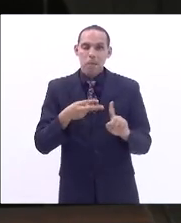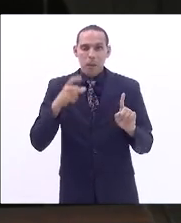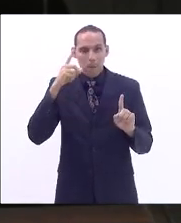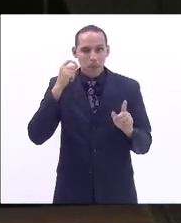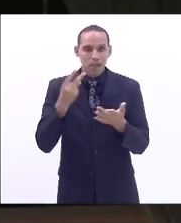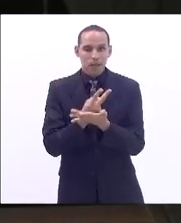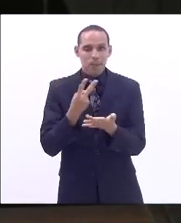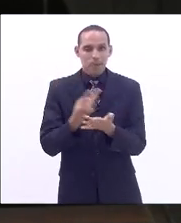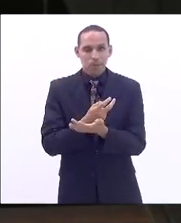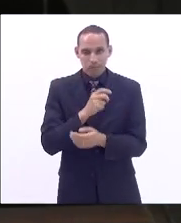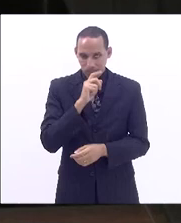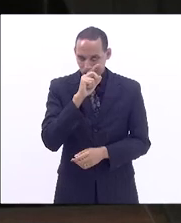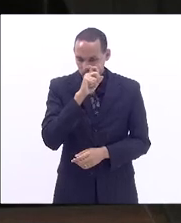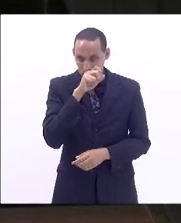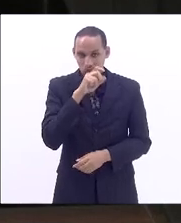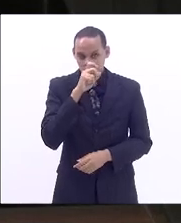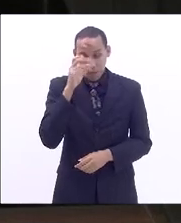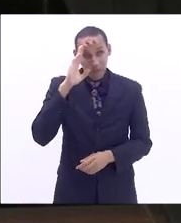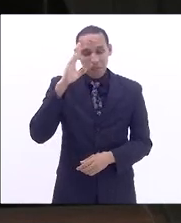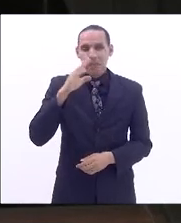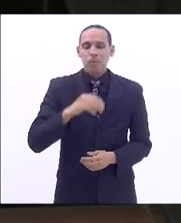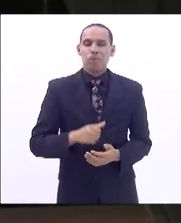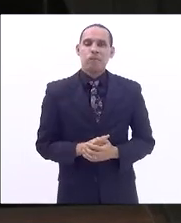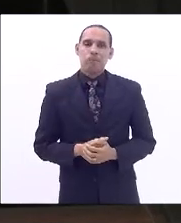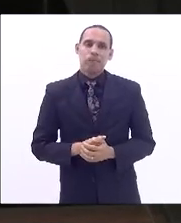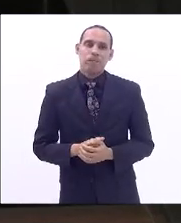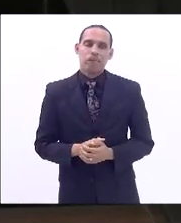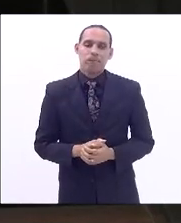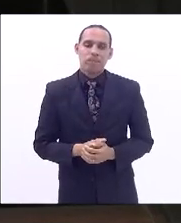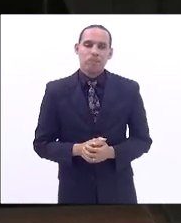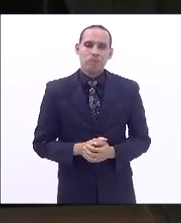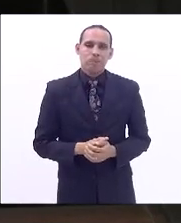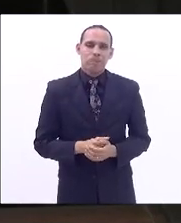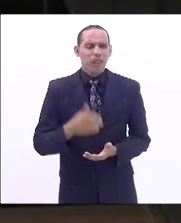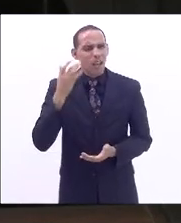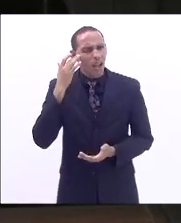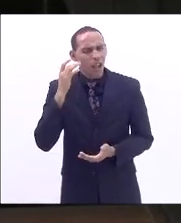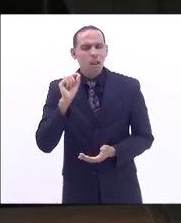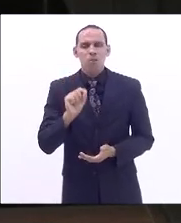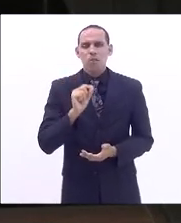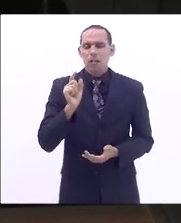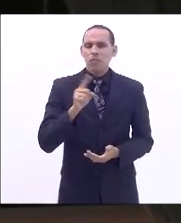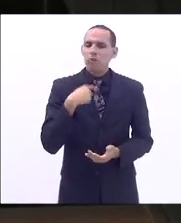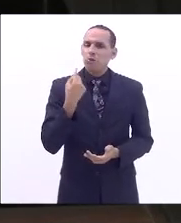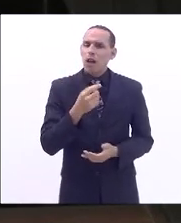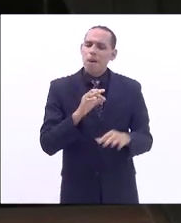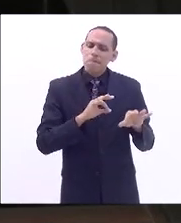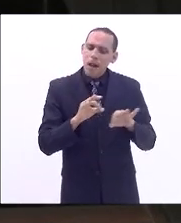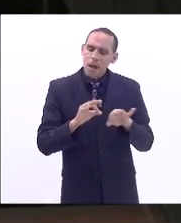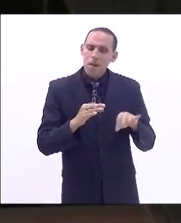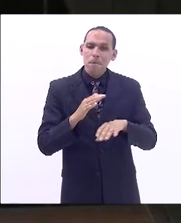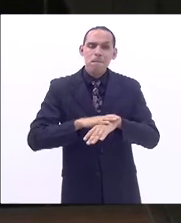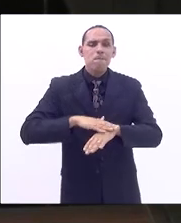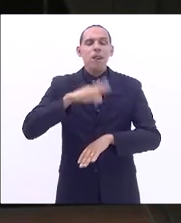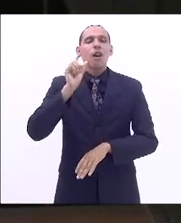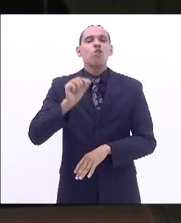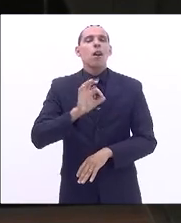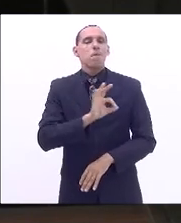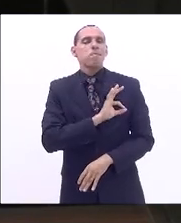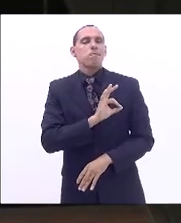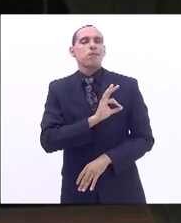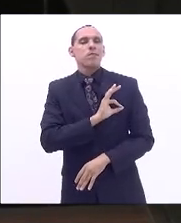e E acima de tudo né acho que é preciso que a gente prepare cada vez mais a polícia